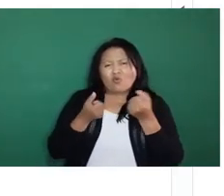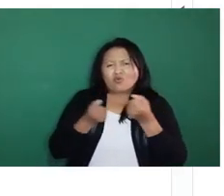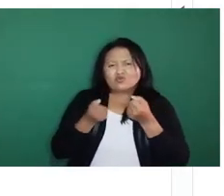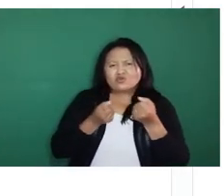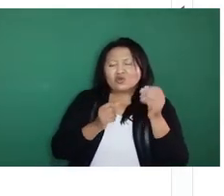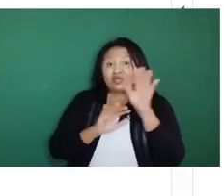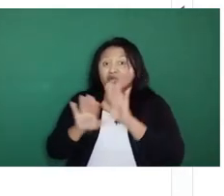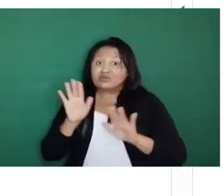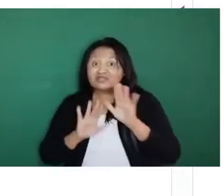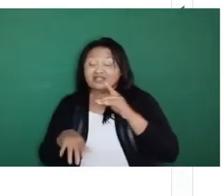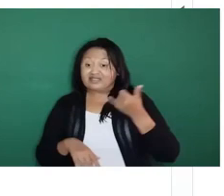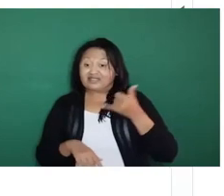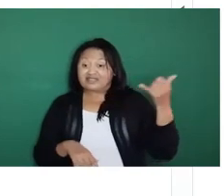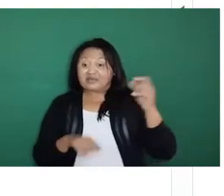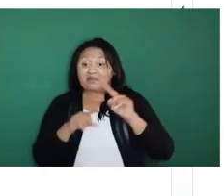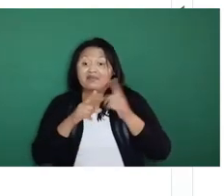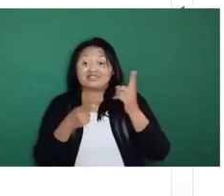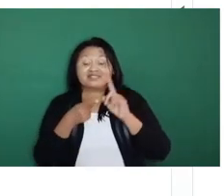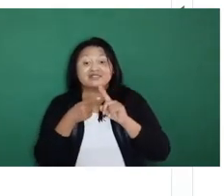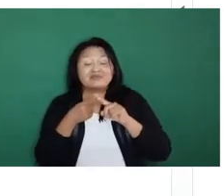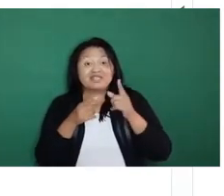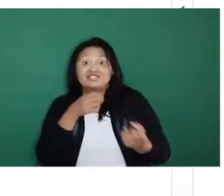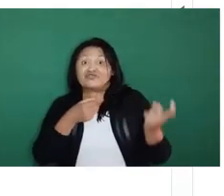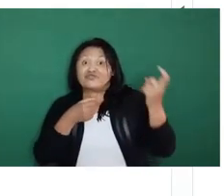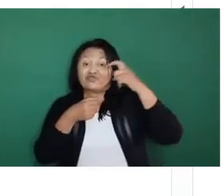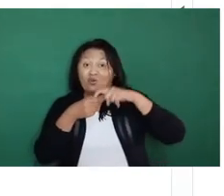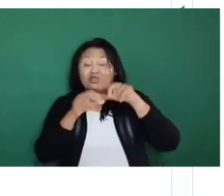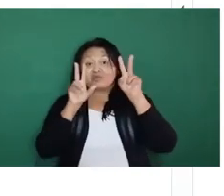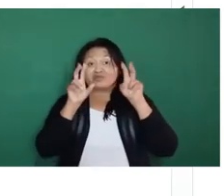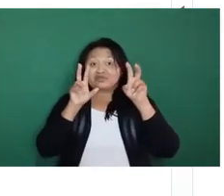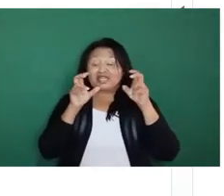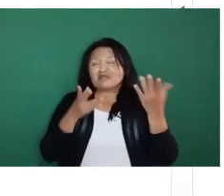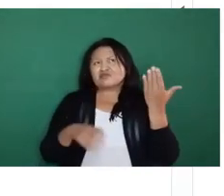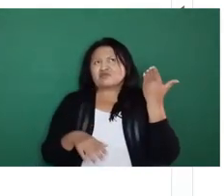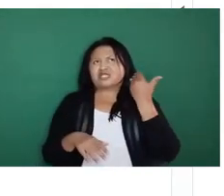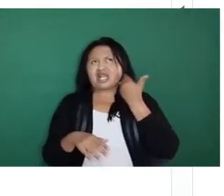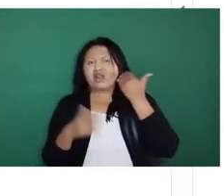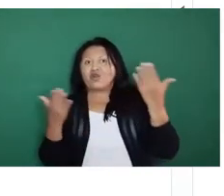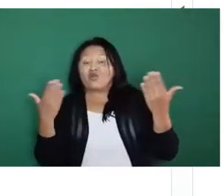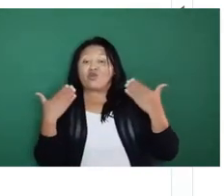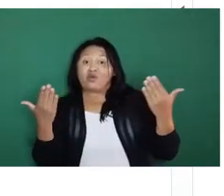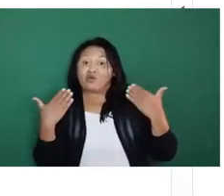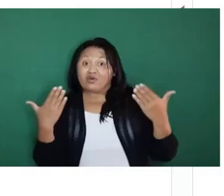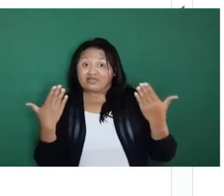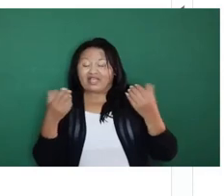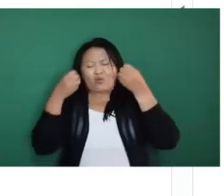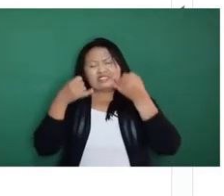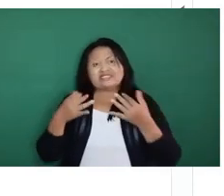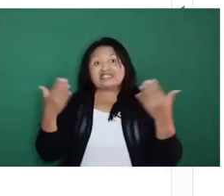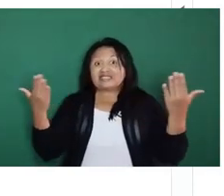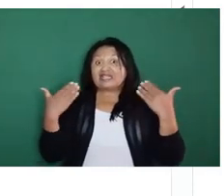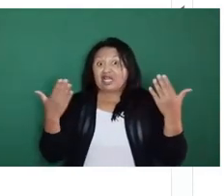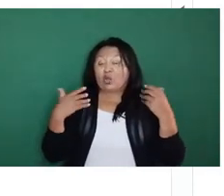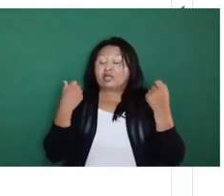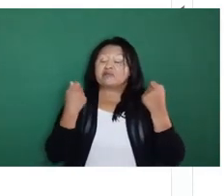também a gente retorna para aquele assunto Inicial que fala sobre calorimetria e o calor a quantidade de calor necessária